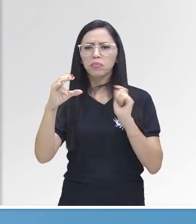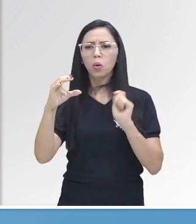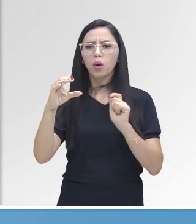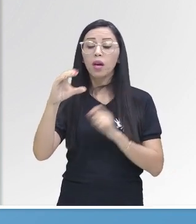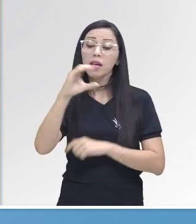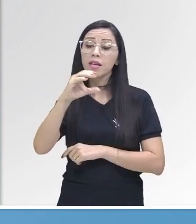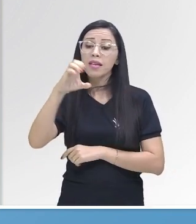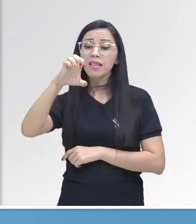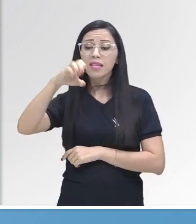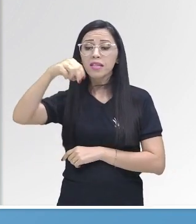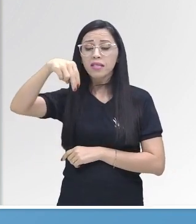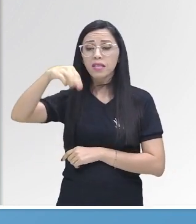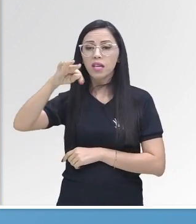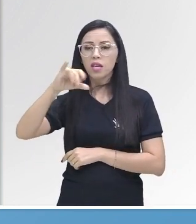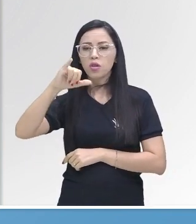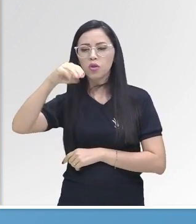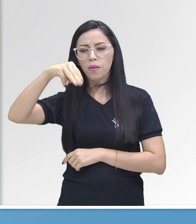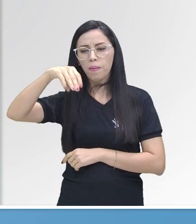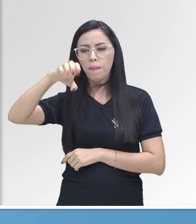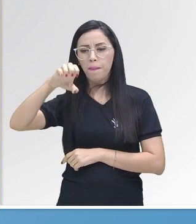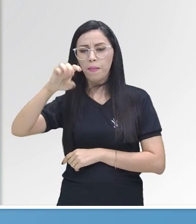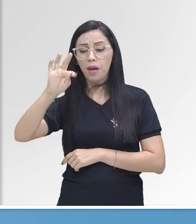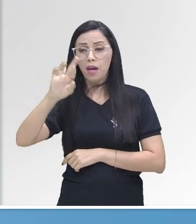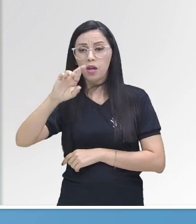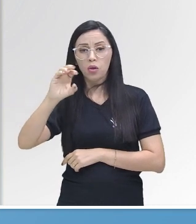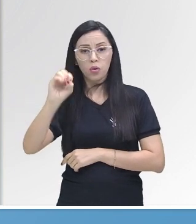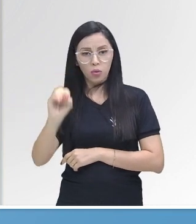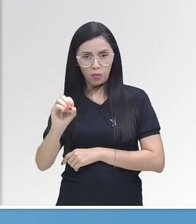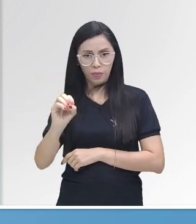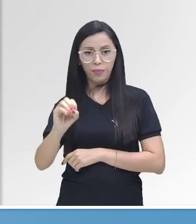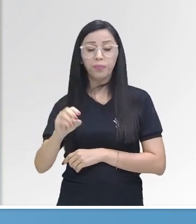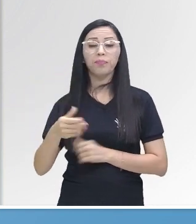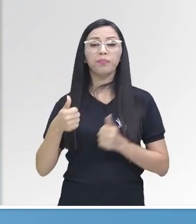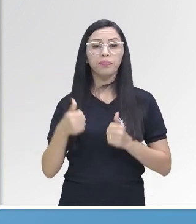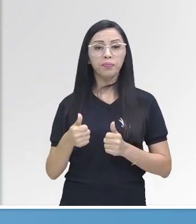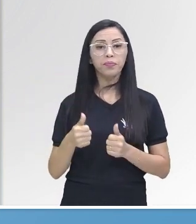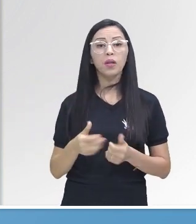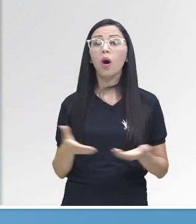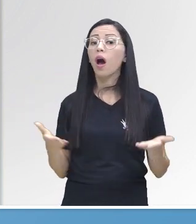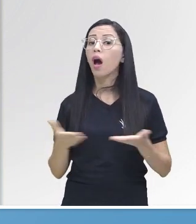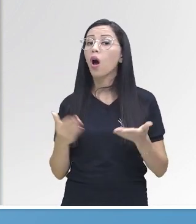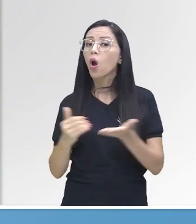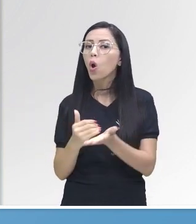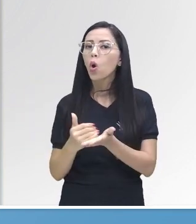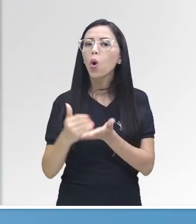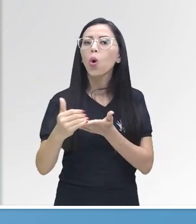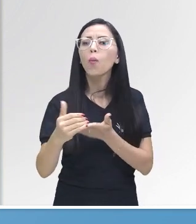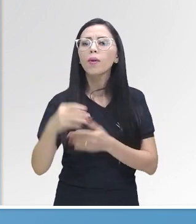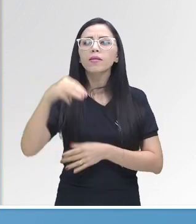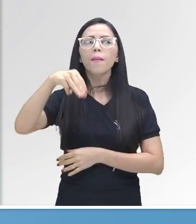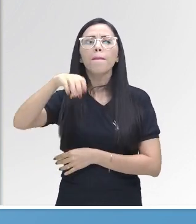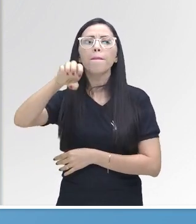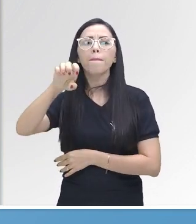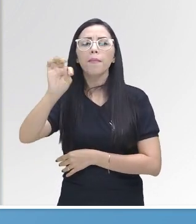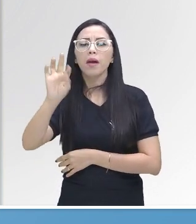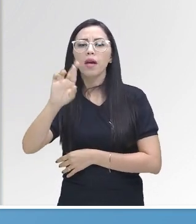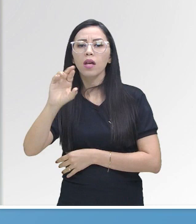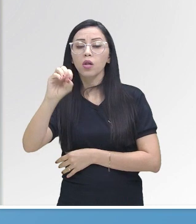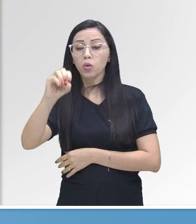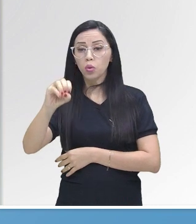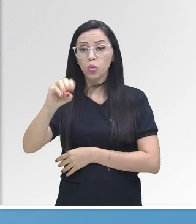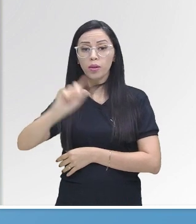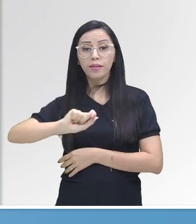Medidas de comprimento. Vamos começar aqui logo pelo metro. O metro é usado